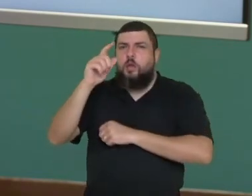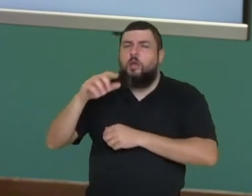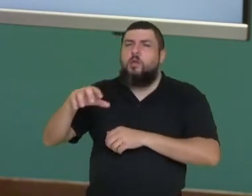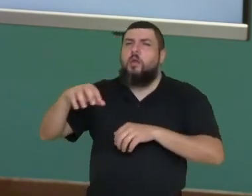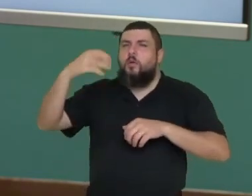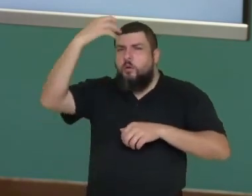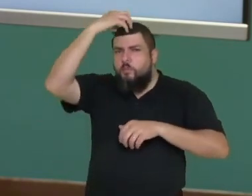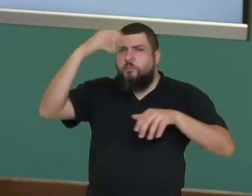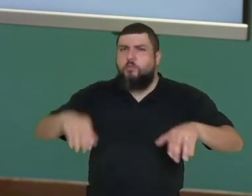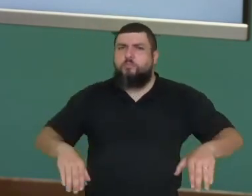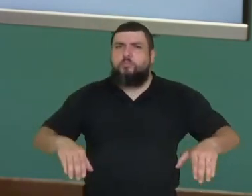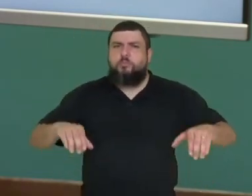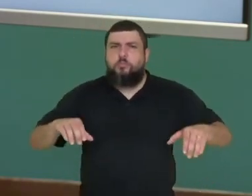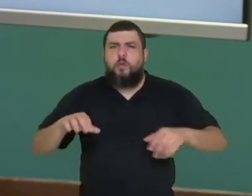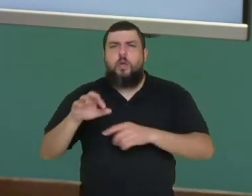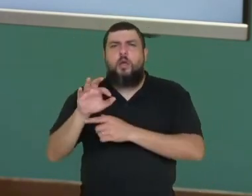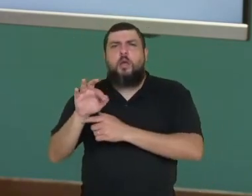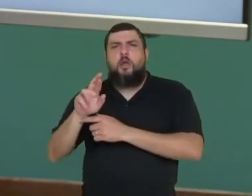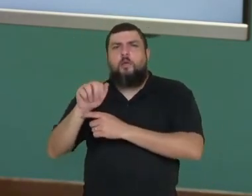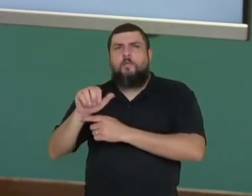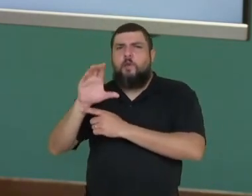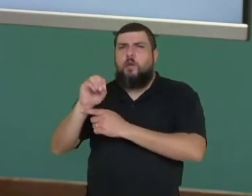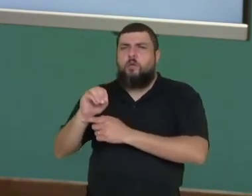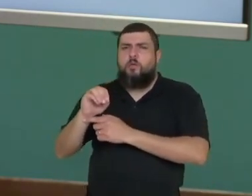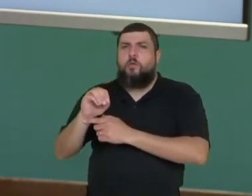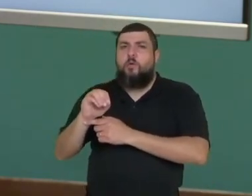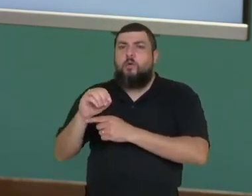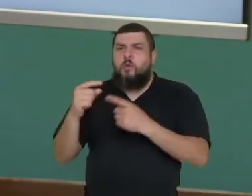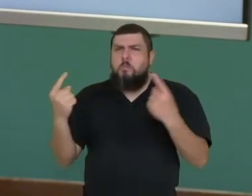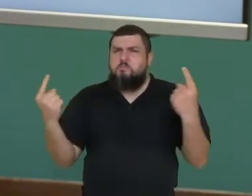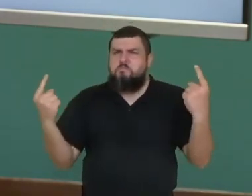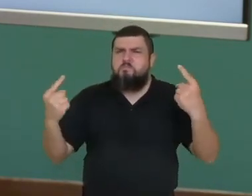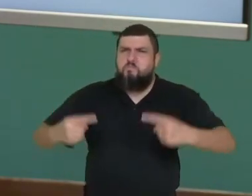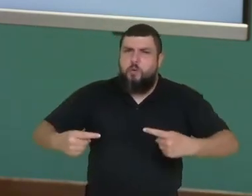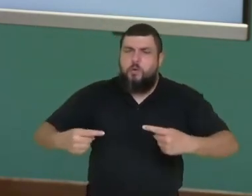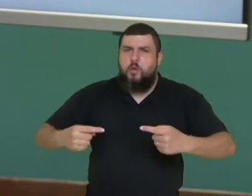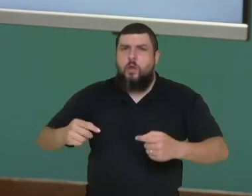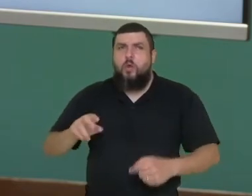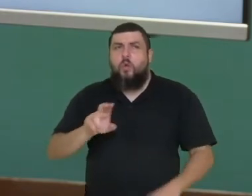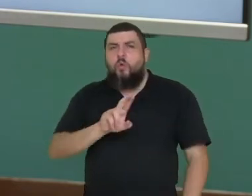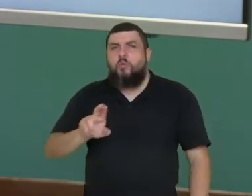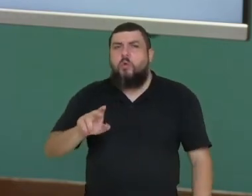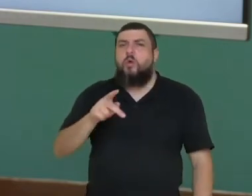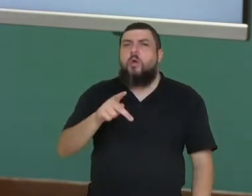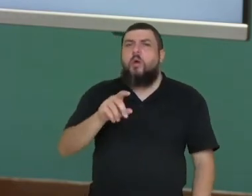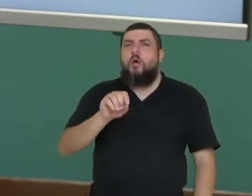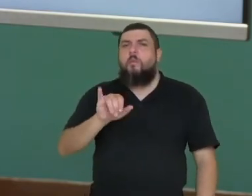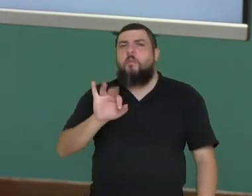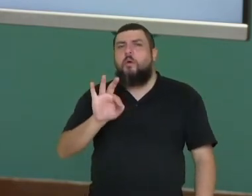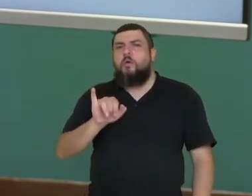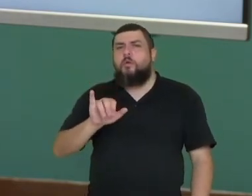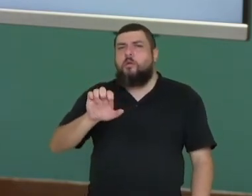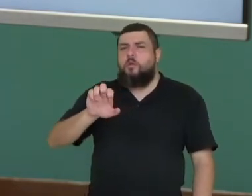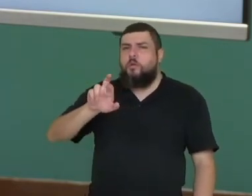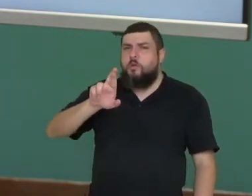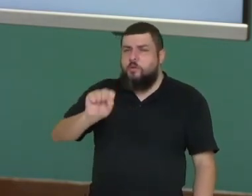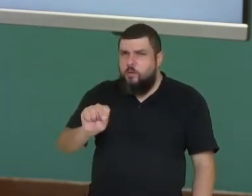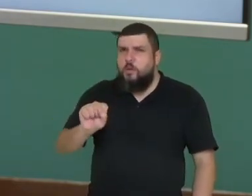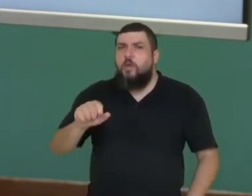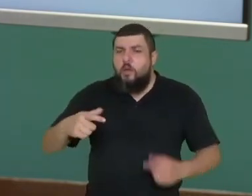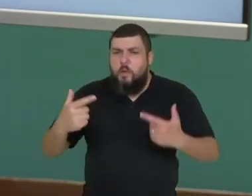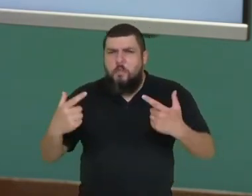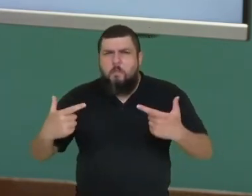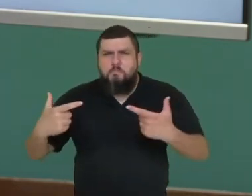Os francos. Houve uma grande batalha, chamada Batalha de Poitiers, em 732, que